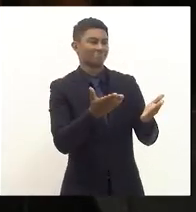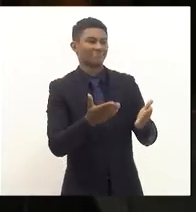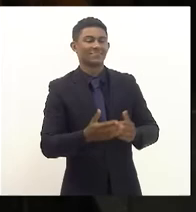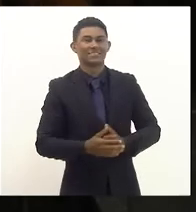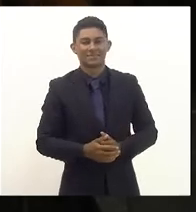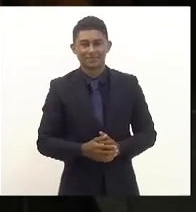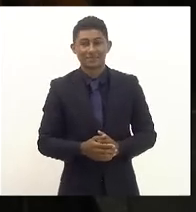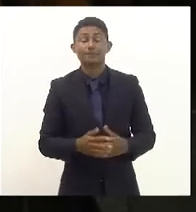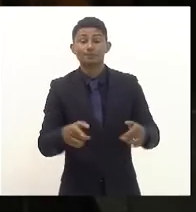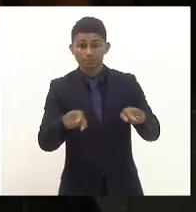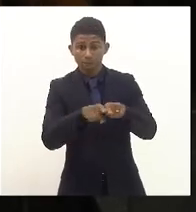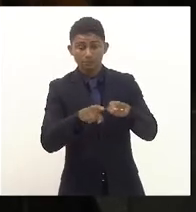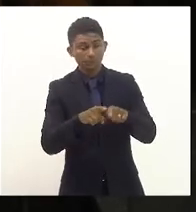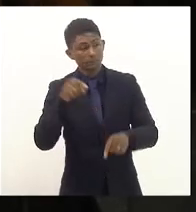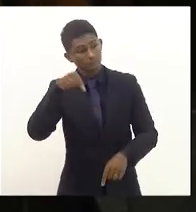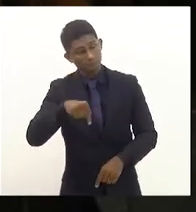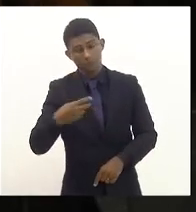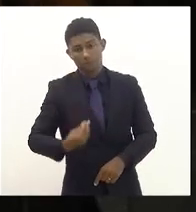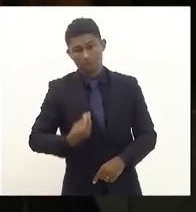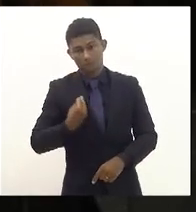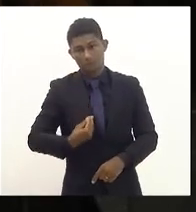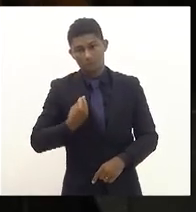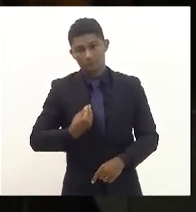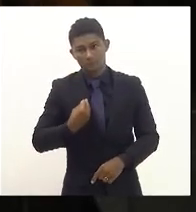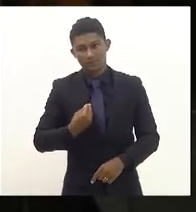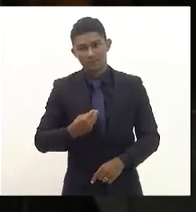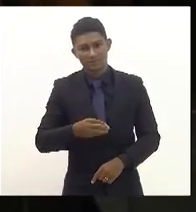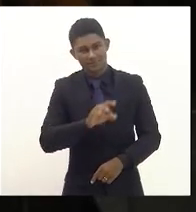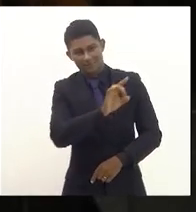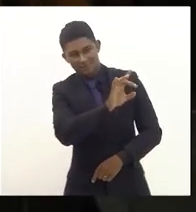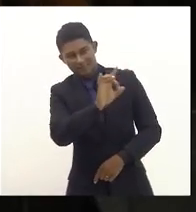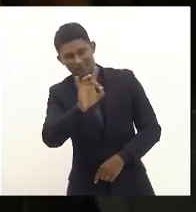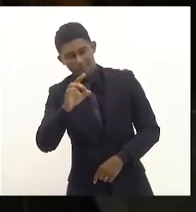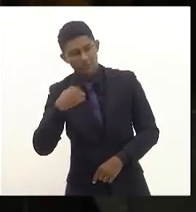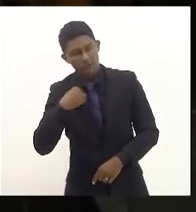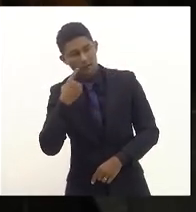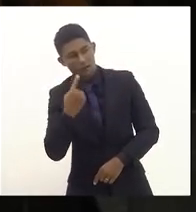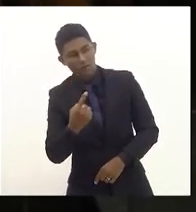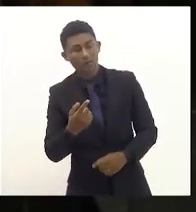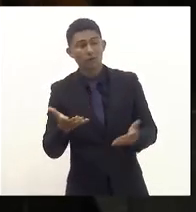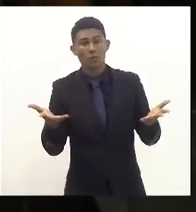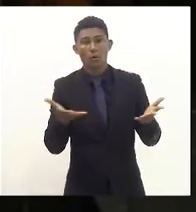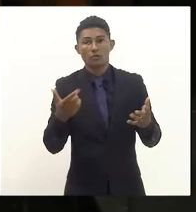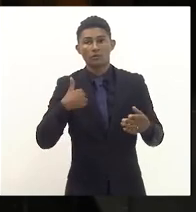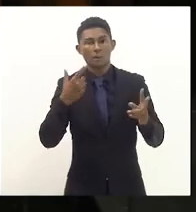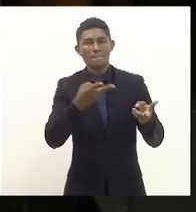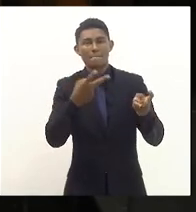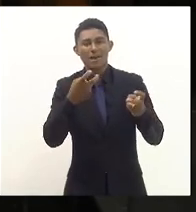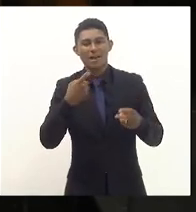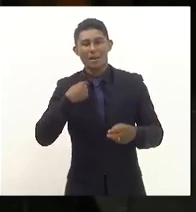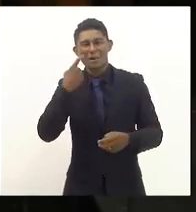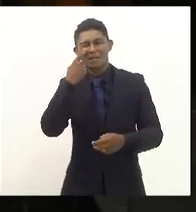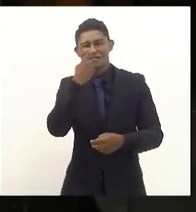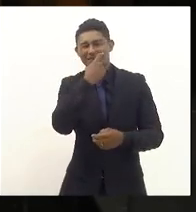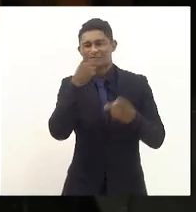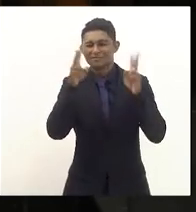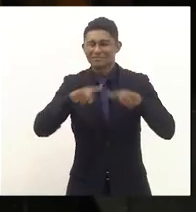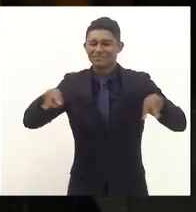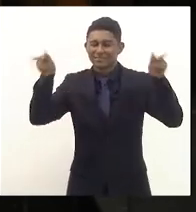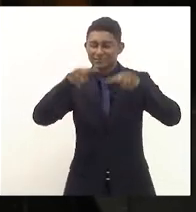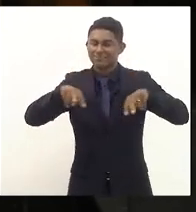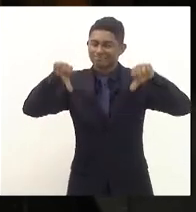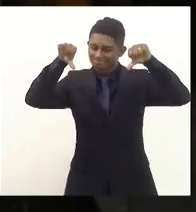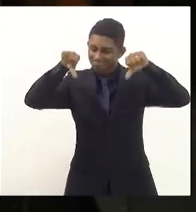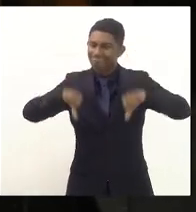eu vejo aqui também presente vou em ordem aqui divisão hoje pose percebi que a minha visão tá cada vez pior do que é uma coisa